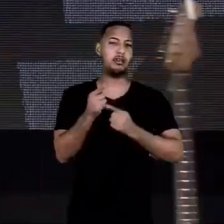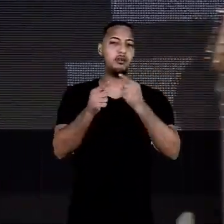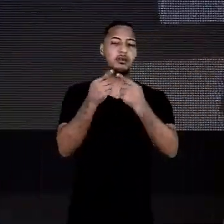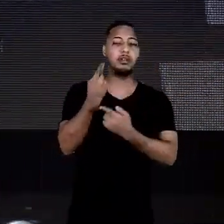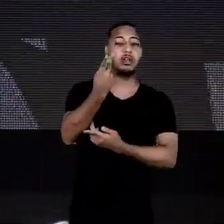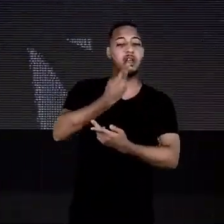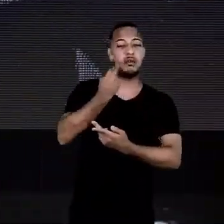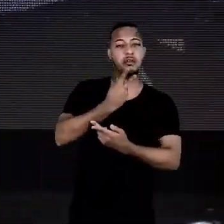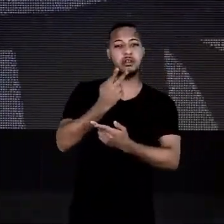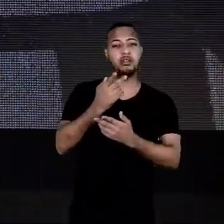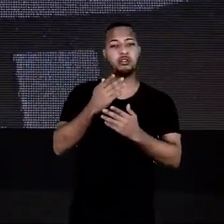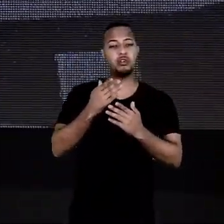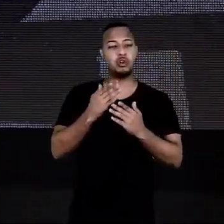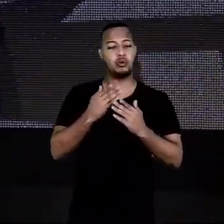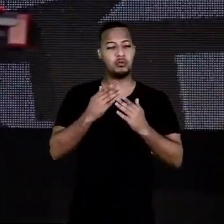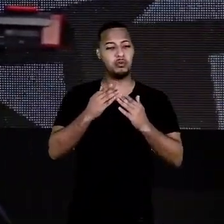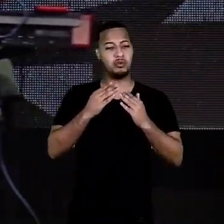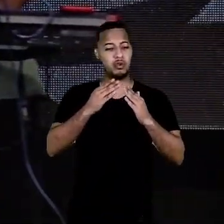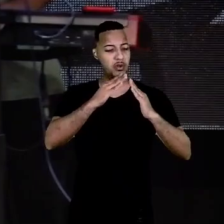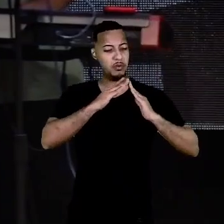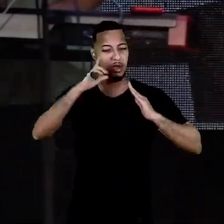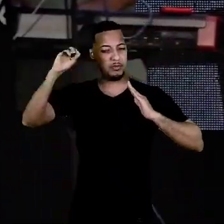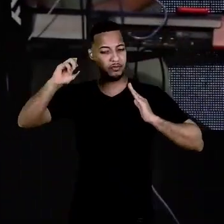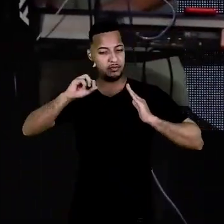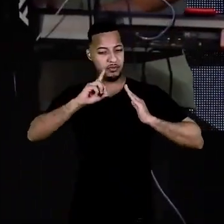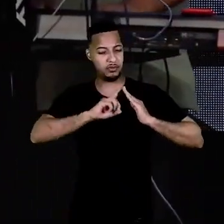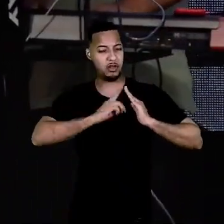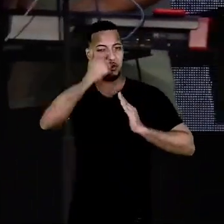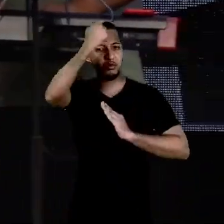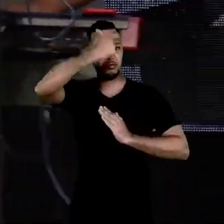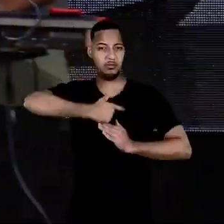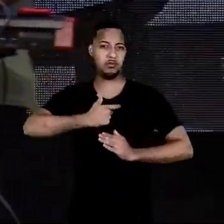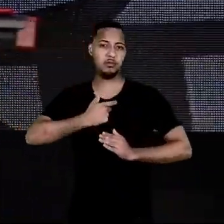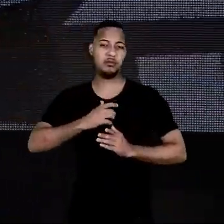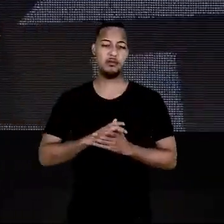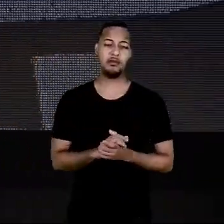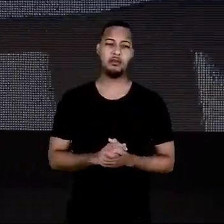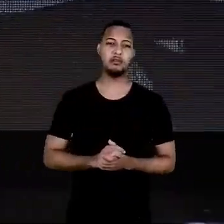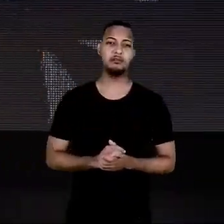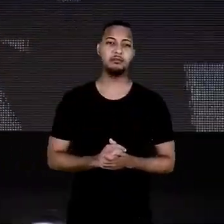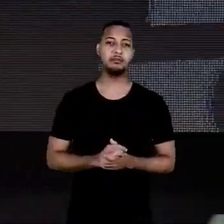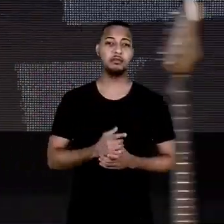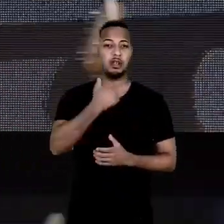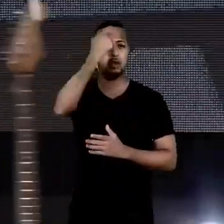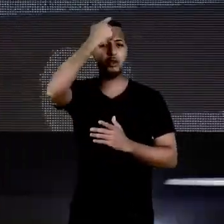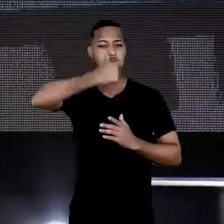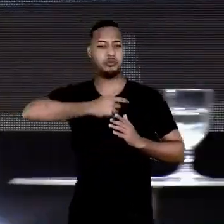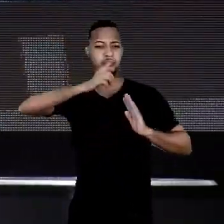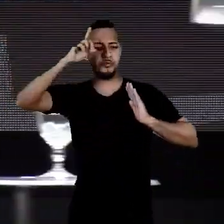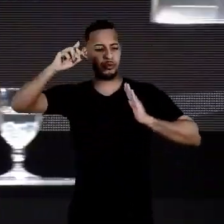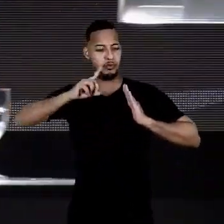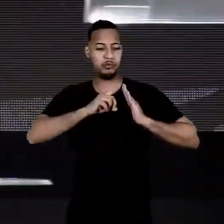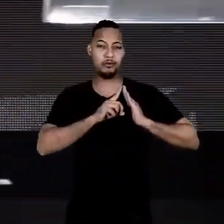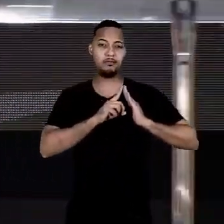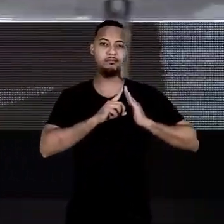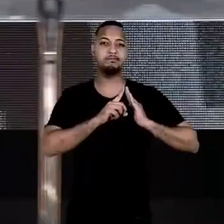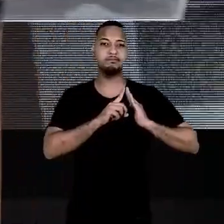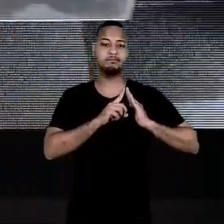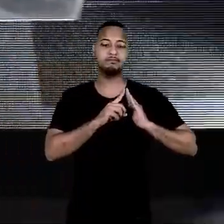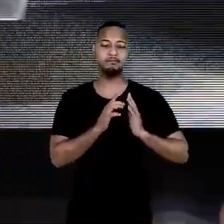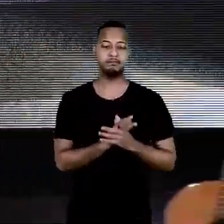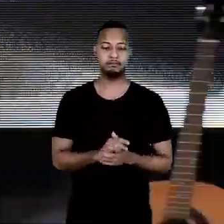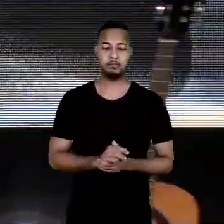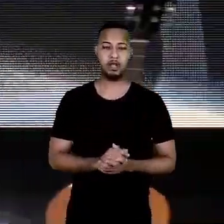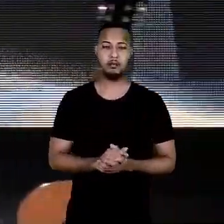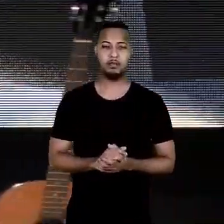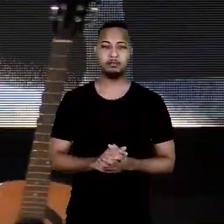templo e morada do Espírito Santo de Deus. Diga assim: eu sou. Diga mais forte: eu sou templo e morada do